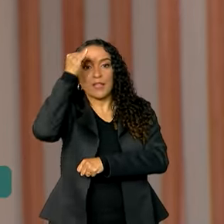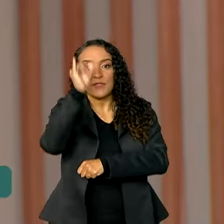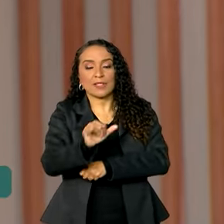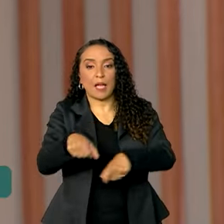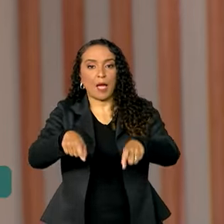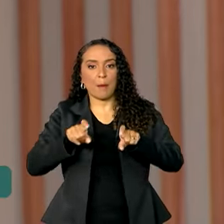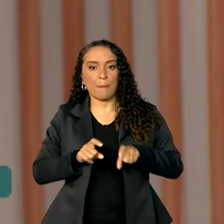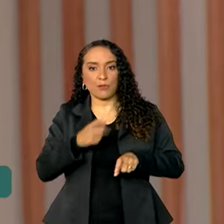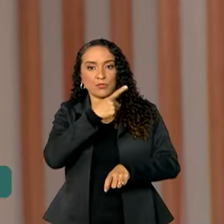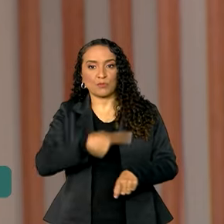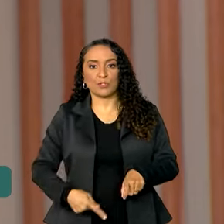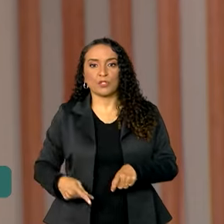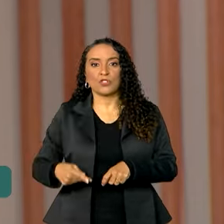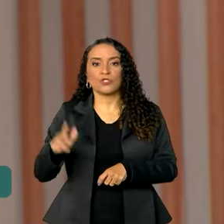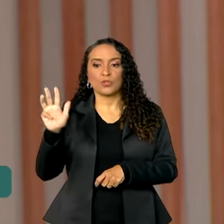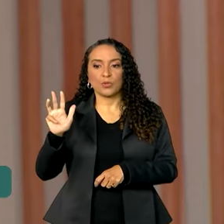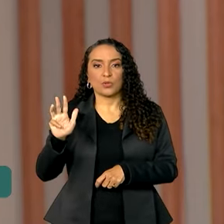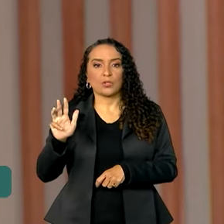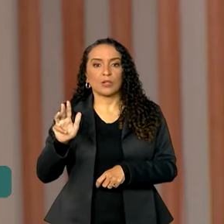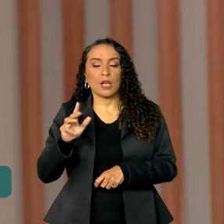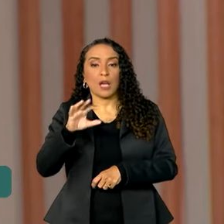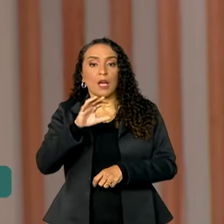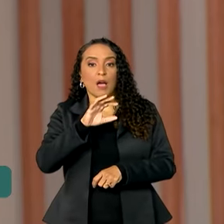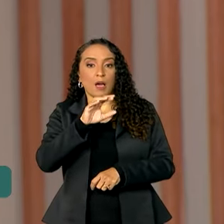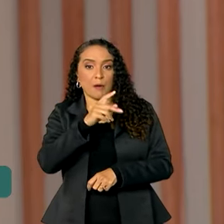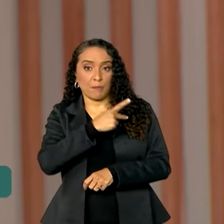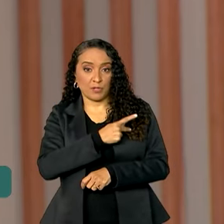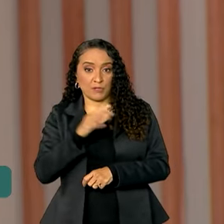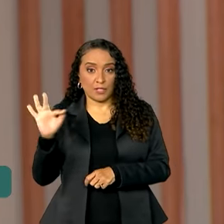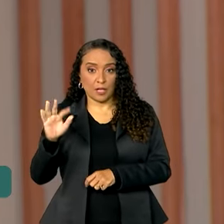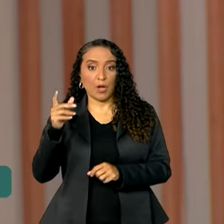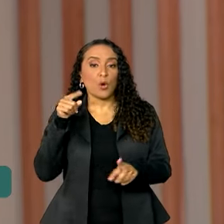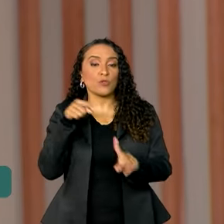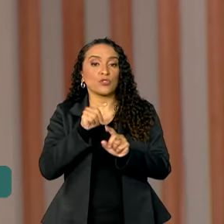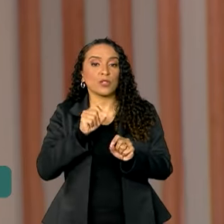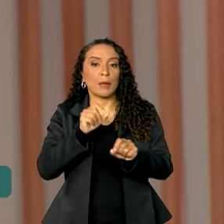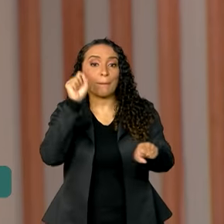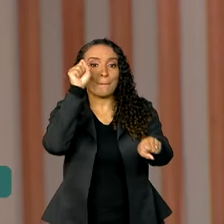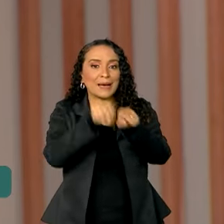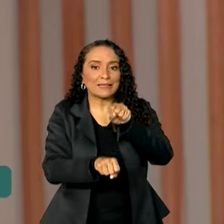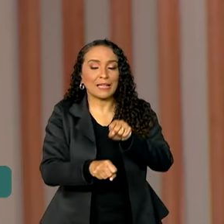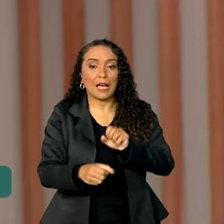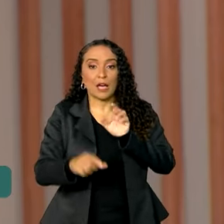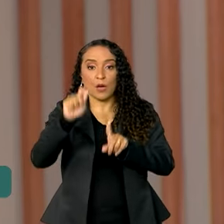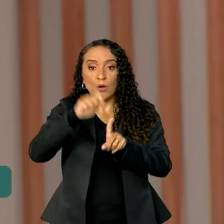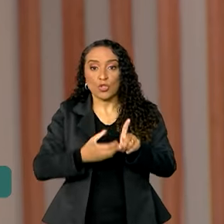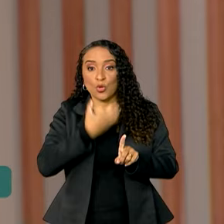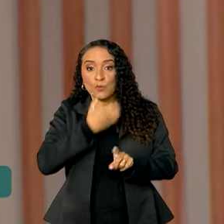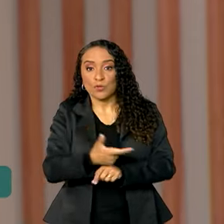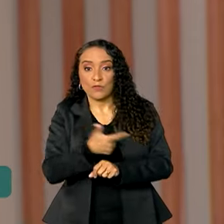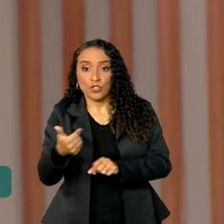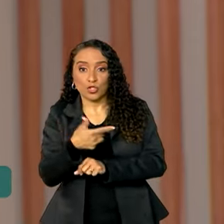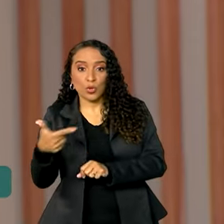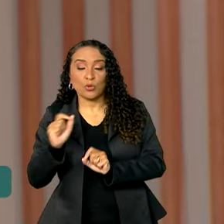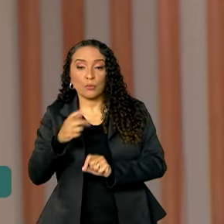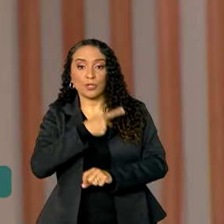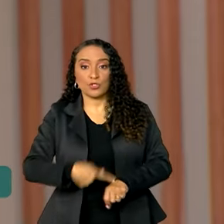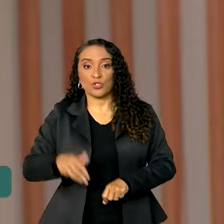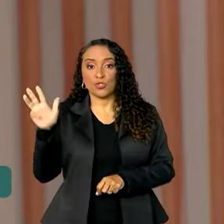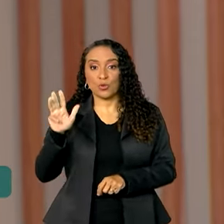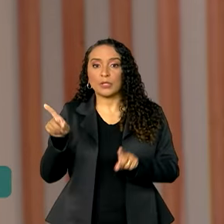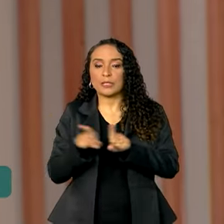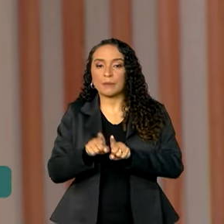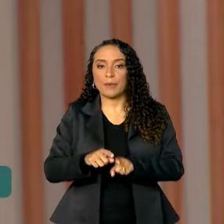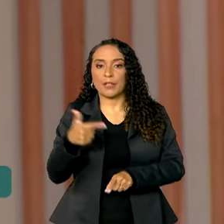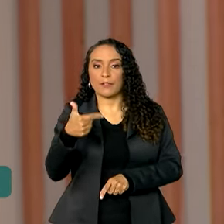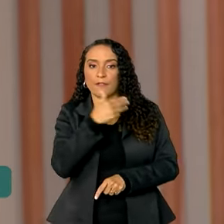do presidente Lula. Segundo a PF, o grupo tinha o objetivo de assassinar, em dezembro de 2022, o presidente Lula